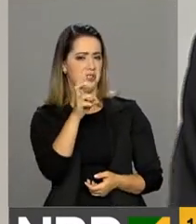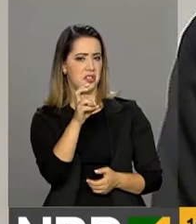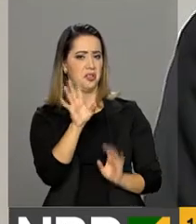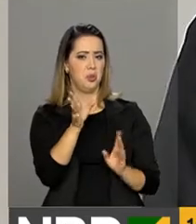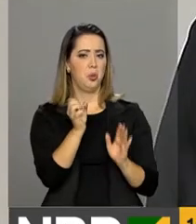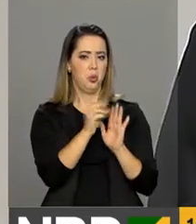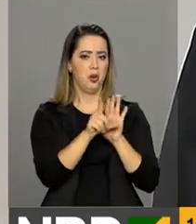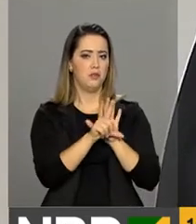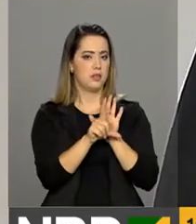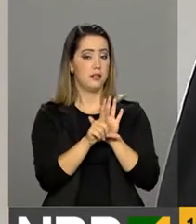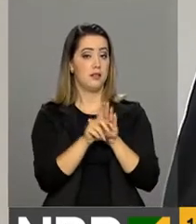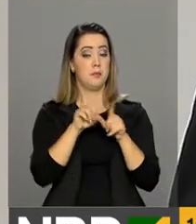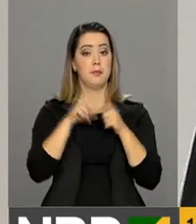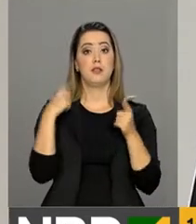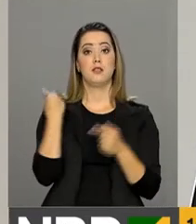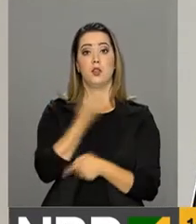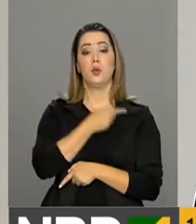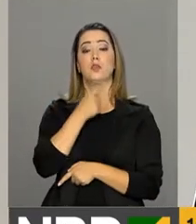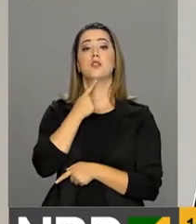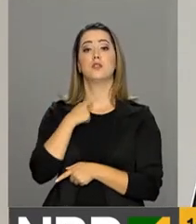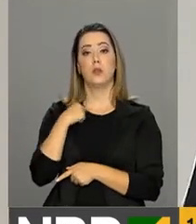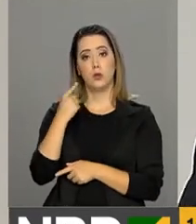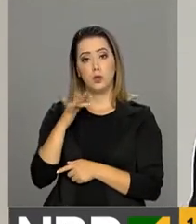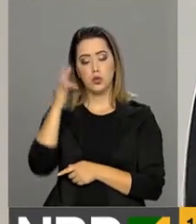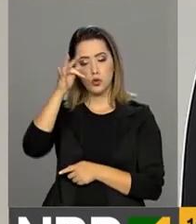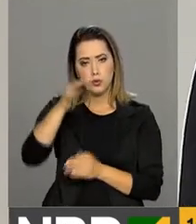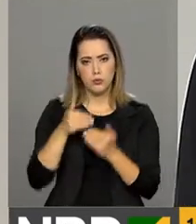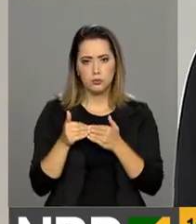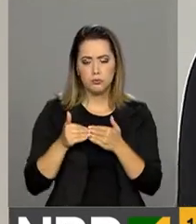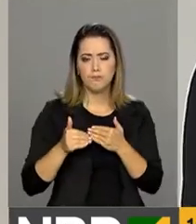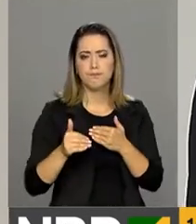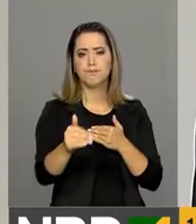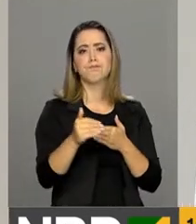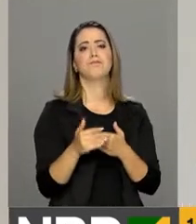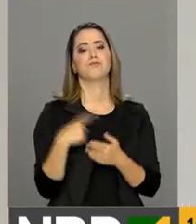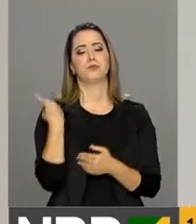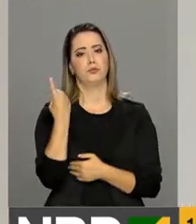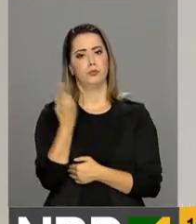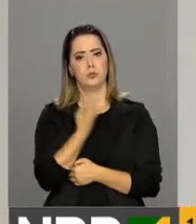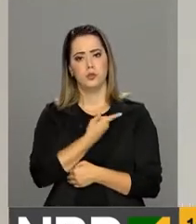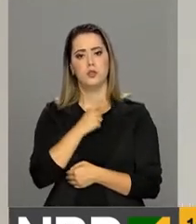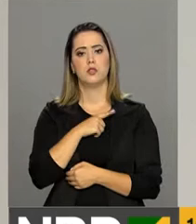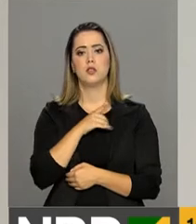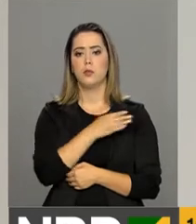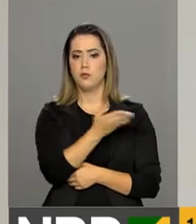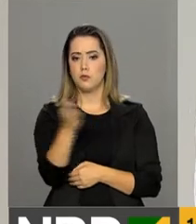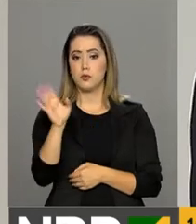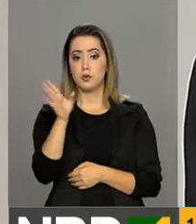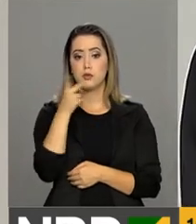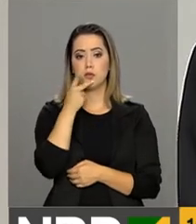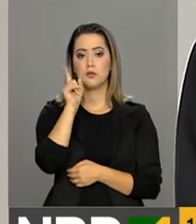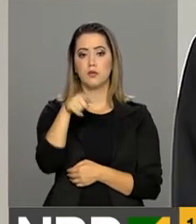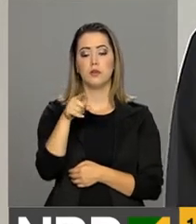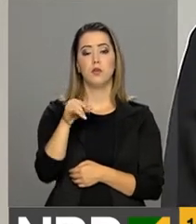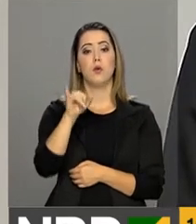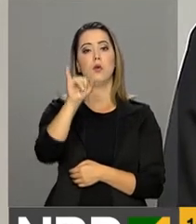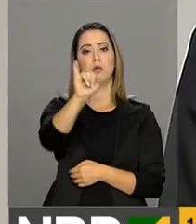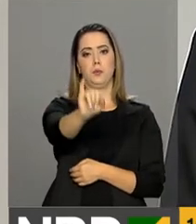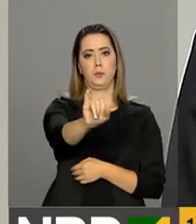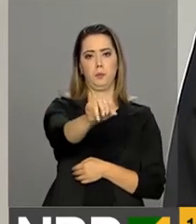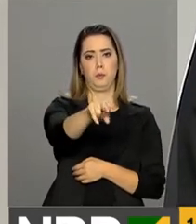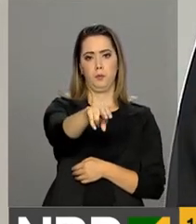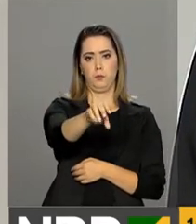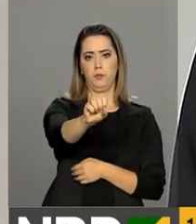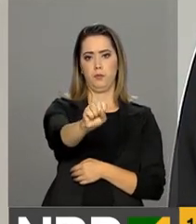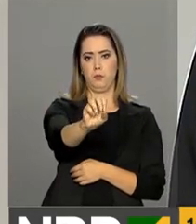nosso desejo nós temos ainda muito pela frente nós temos você mencionou a previdência social que é fundamental